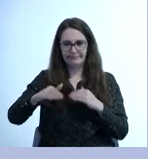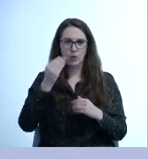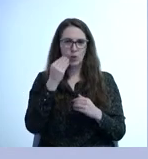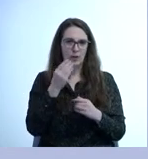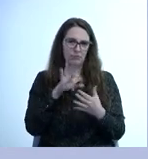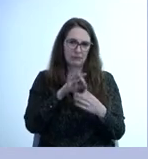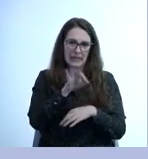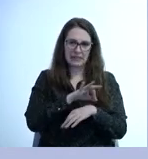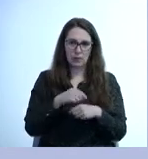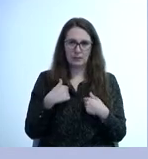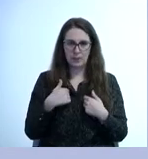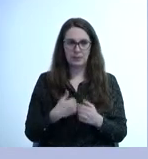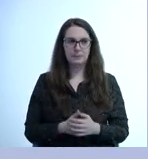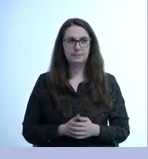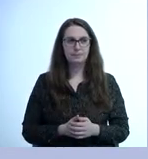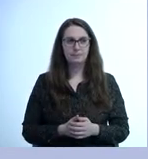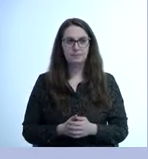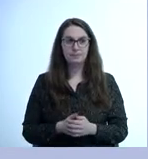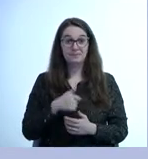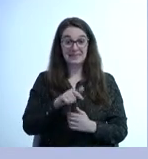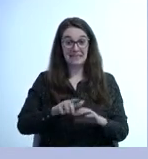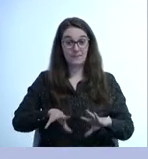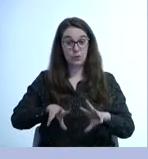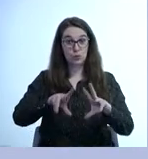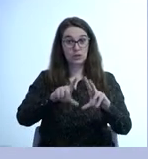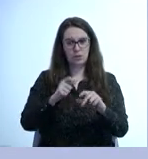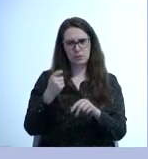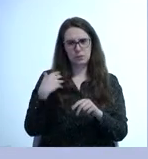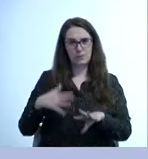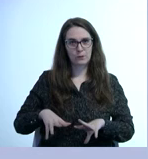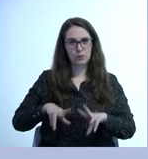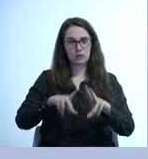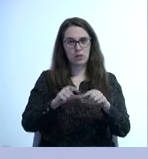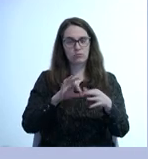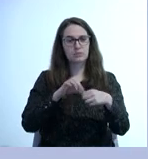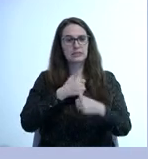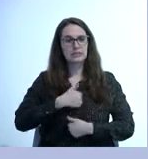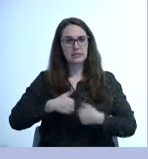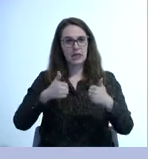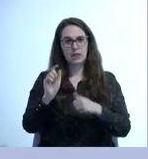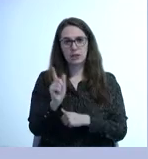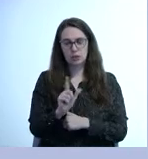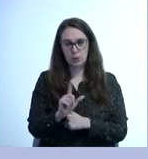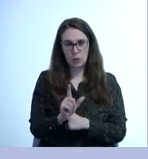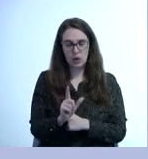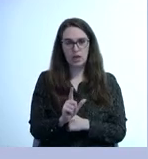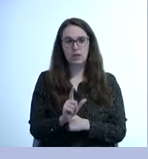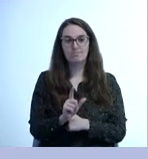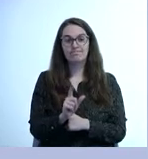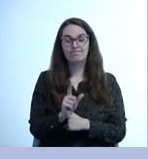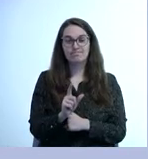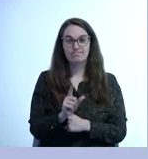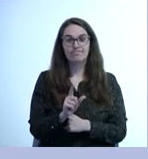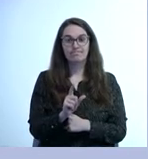arquitetura. E toda esta evolução mais recente sobre a cidade de Lisboa, e que me parece